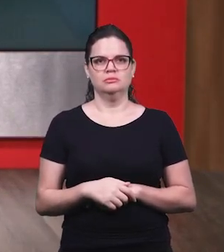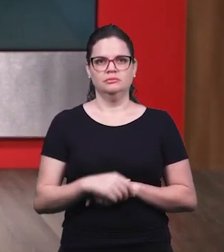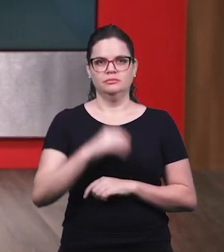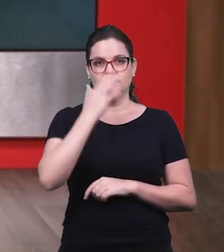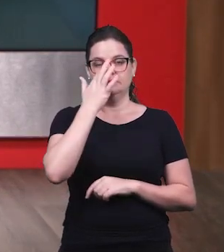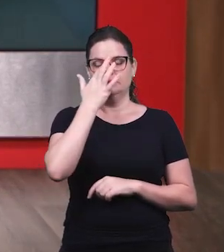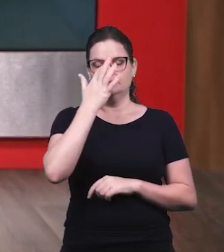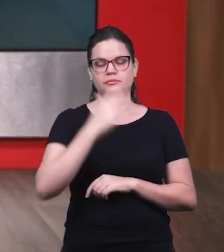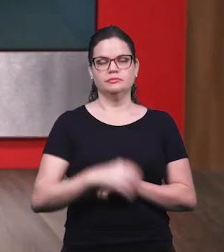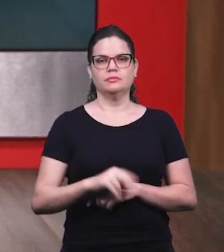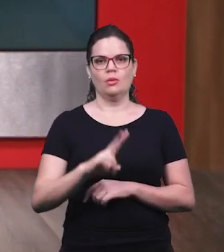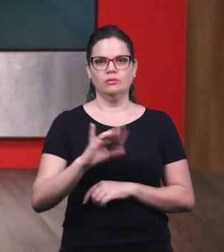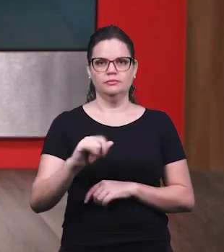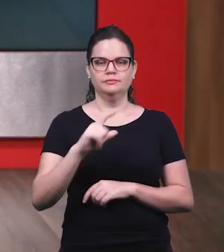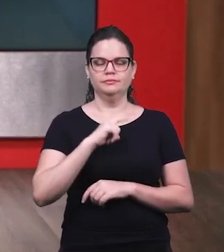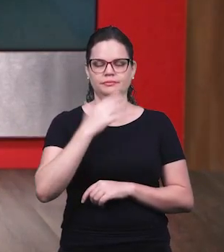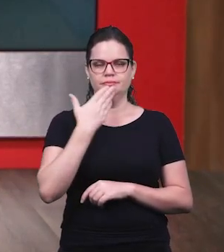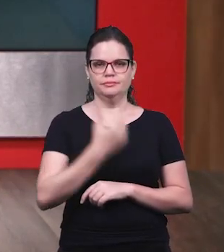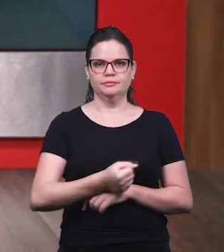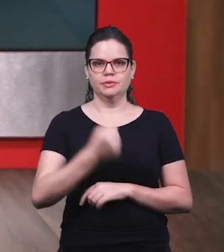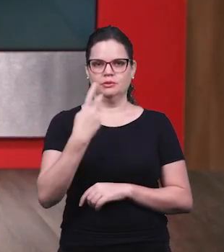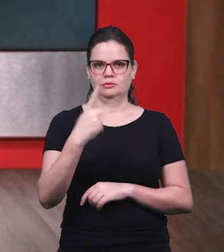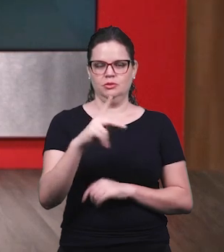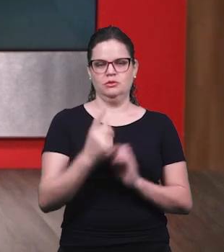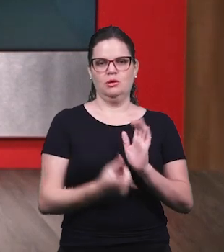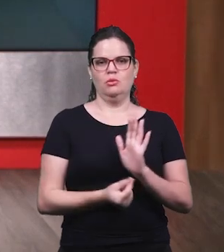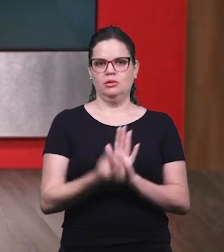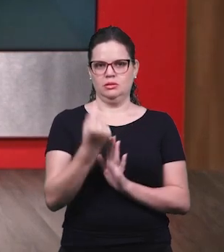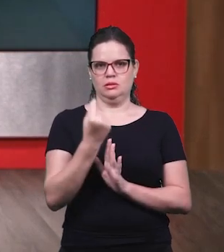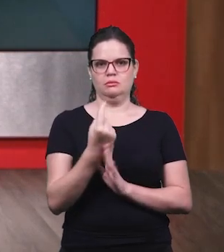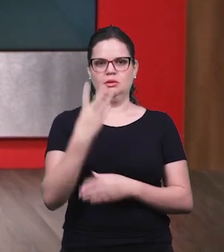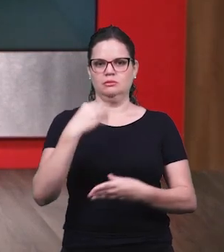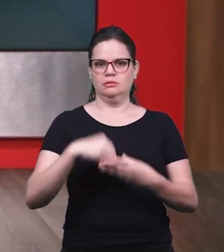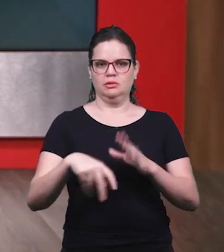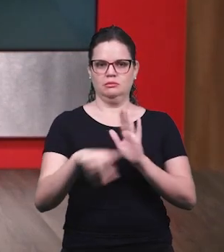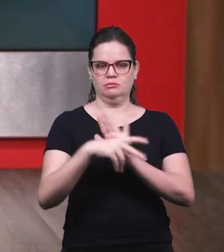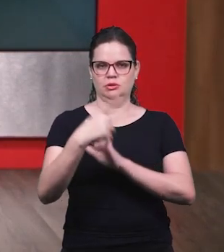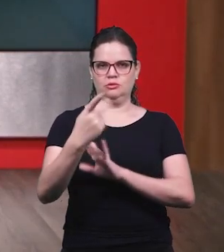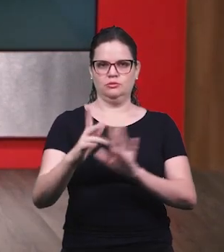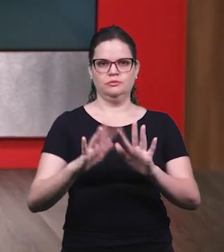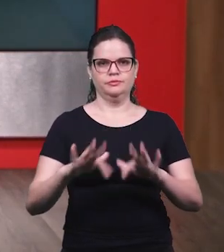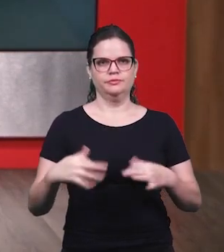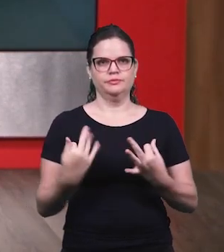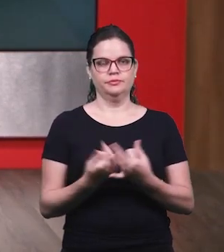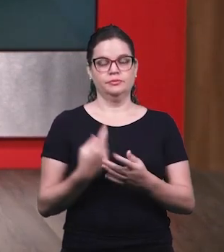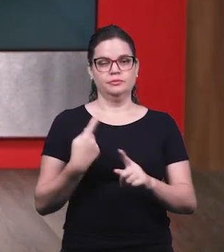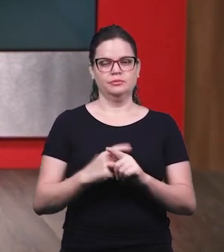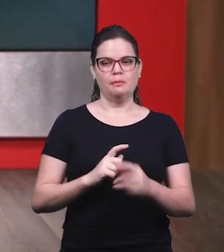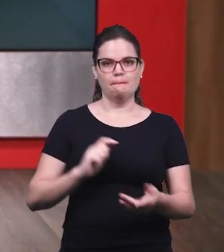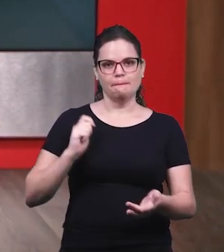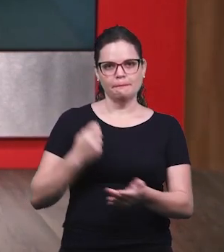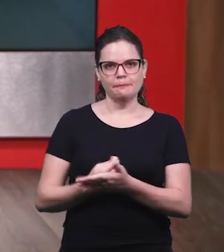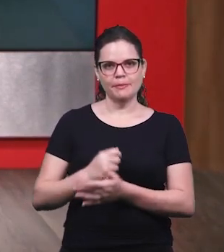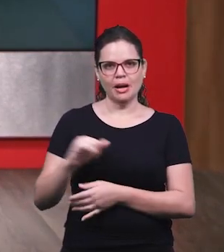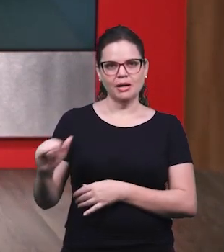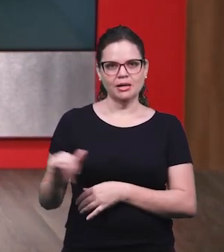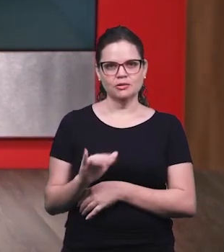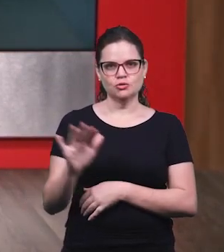grande benefício para o seu orçamento familiar. Ou seja, pagar juros